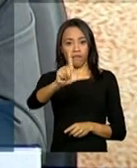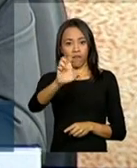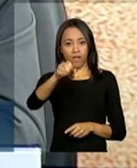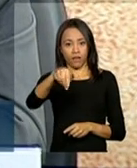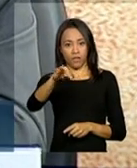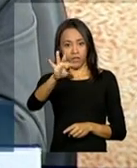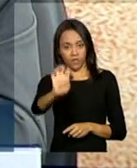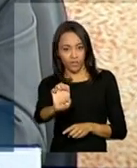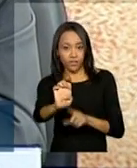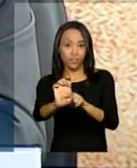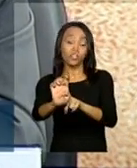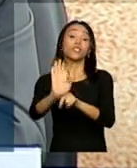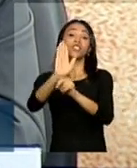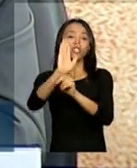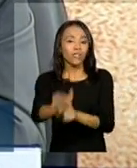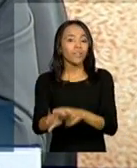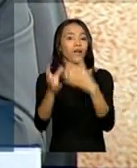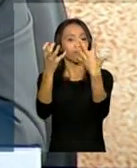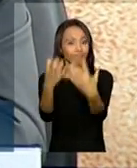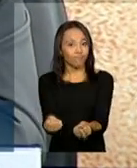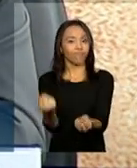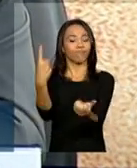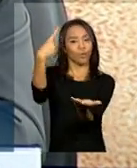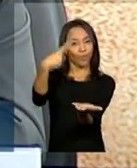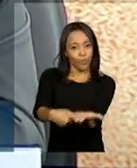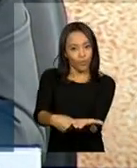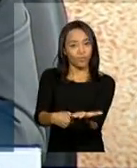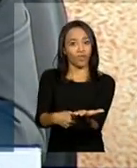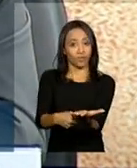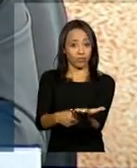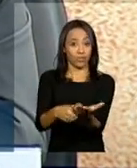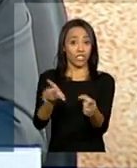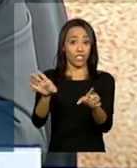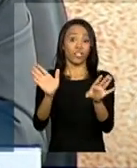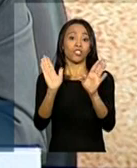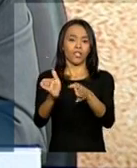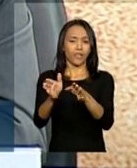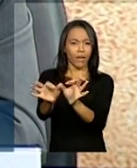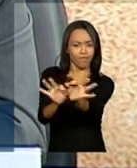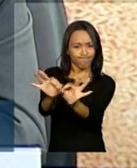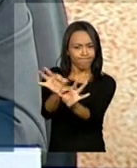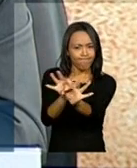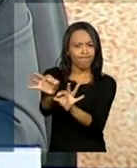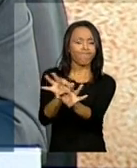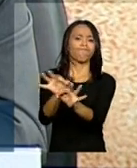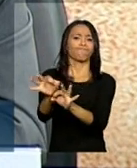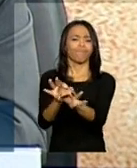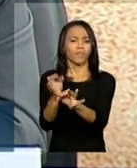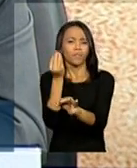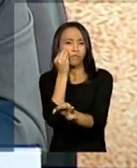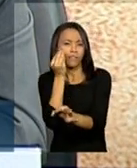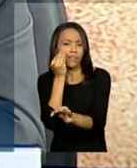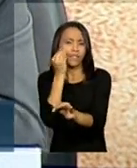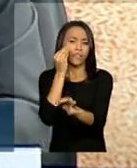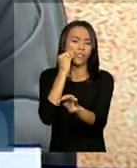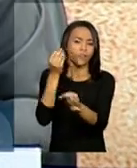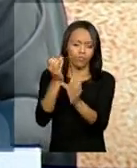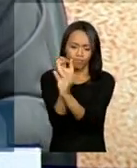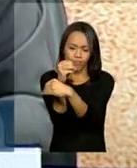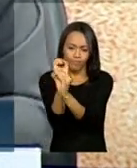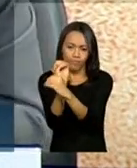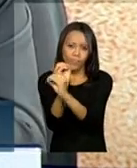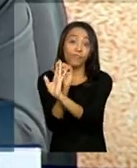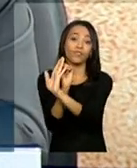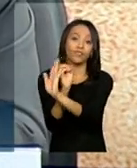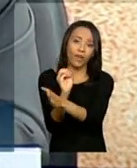incorporado do compromisso que chegando na nona valente que já está em fase clínica de de teste Clínico avançado ela